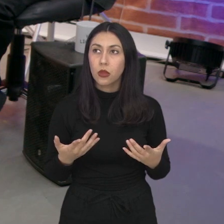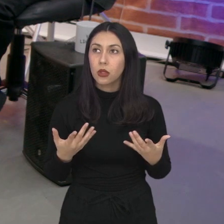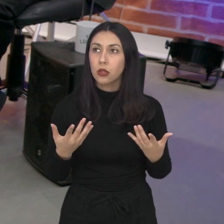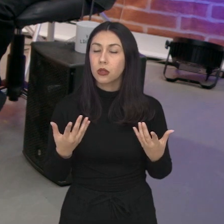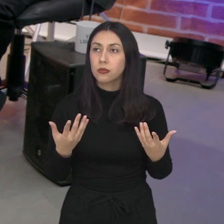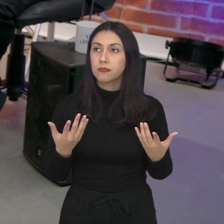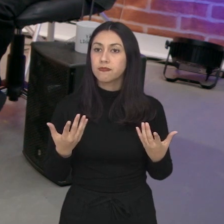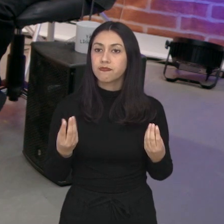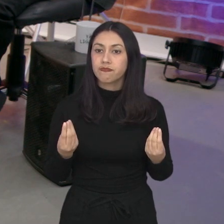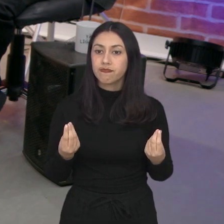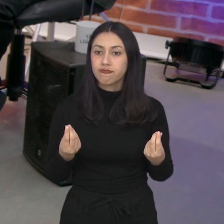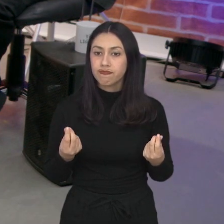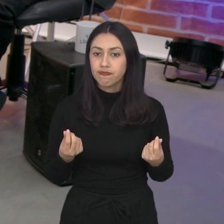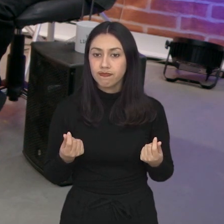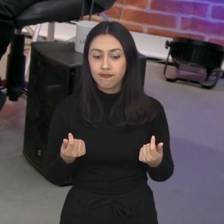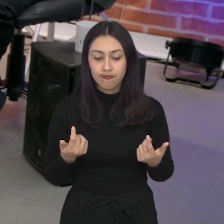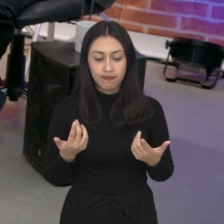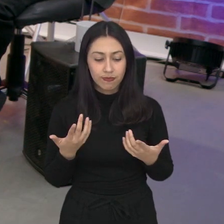é